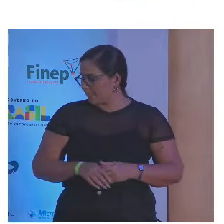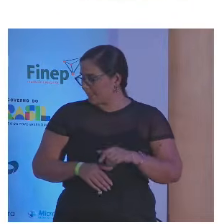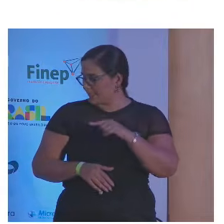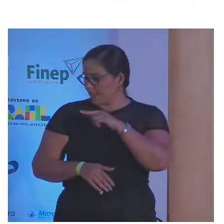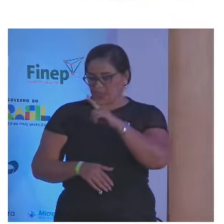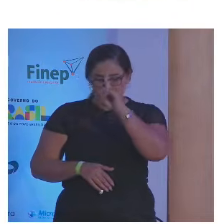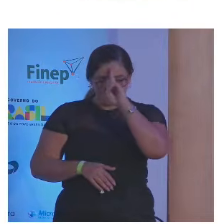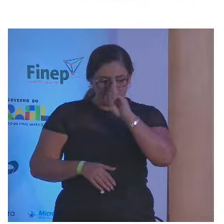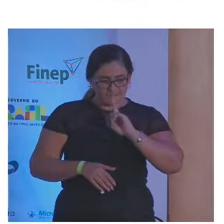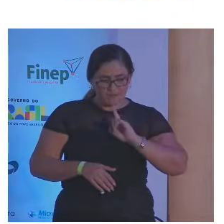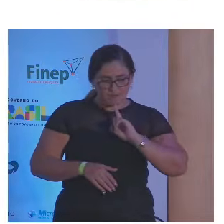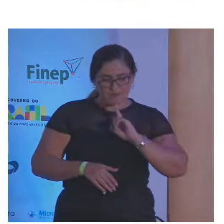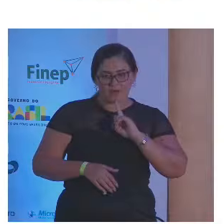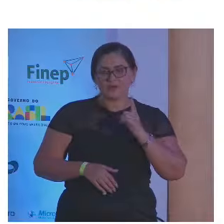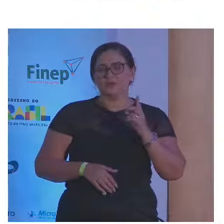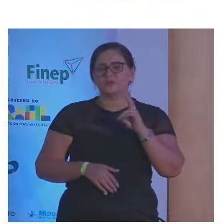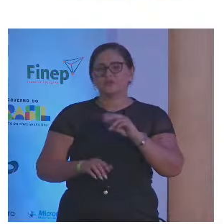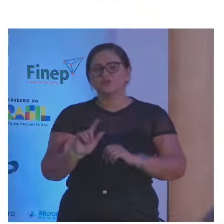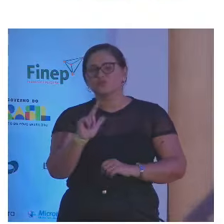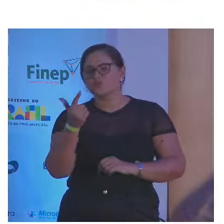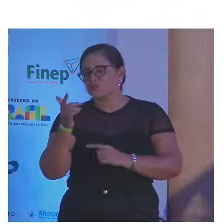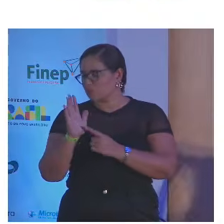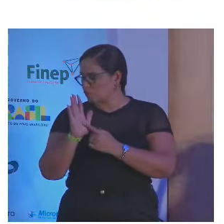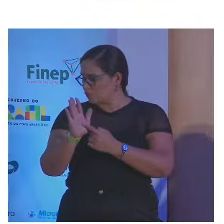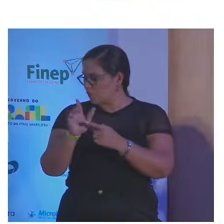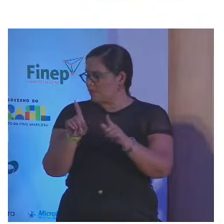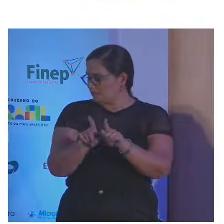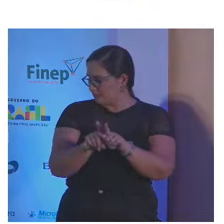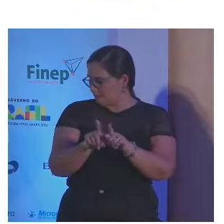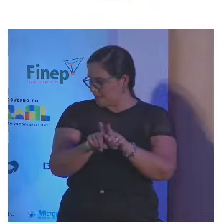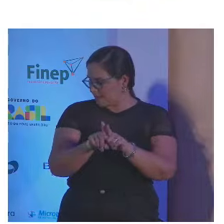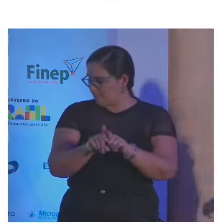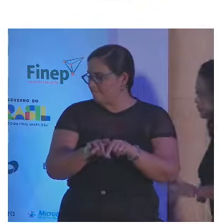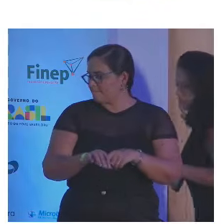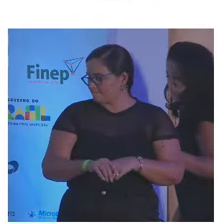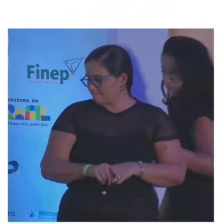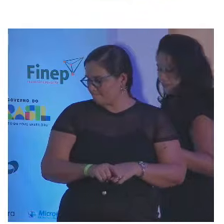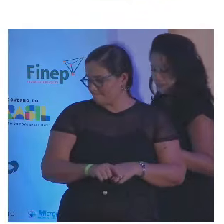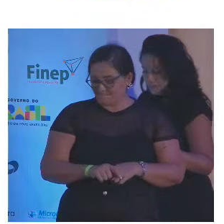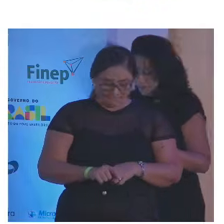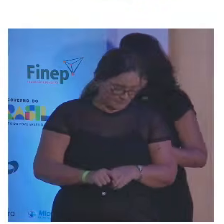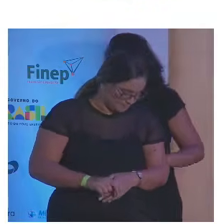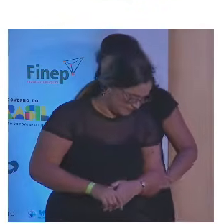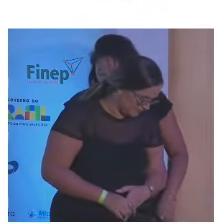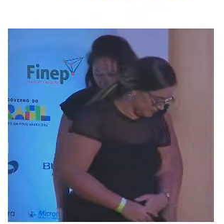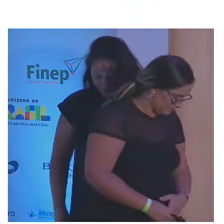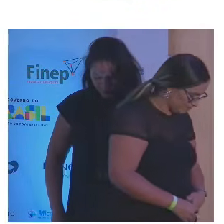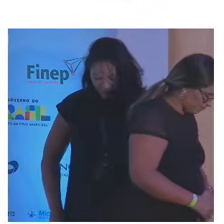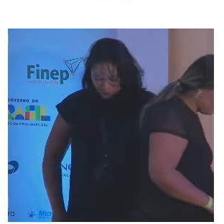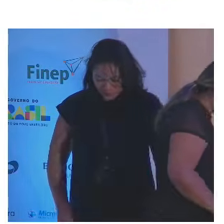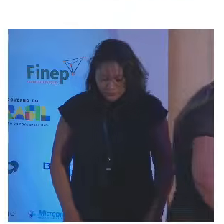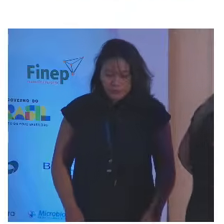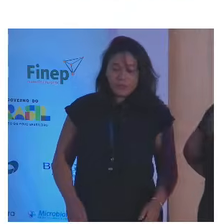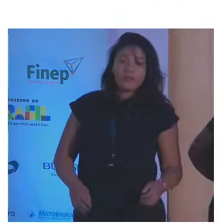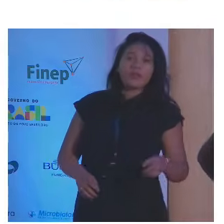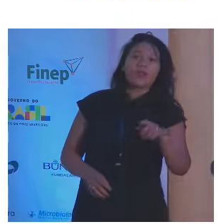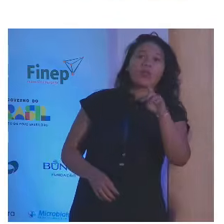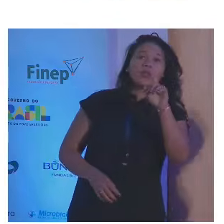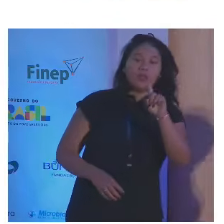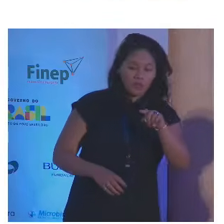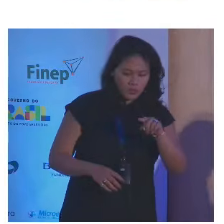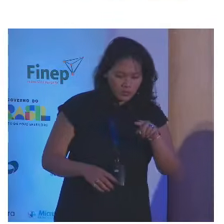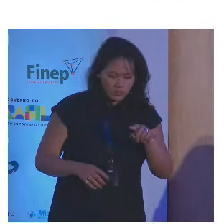Essa é uma imagem oblíqua, né, usando outros sensores também de satélite. E aí, como o